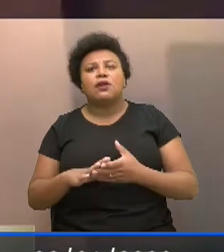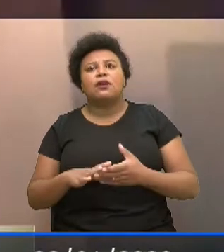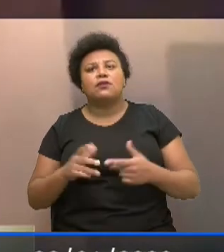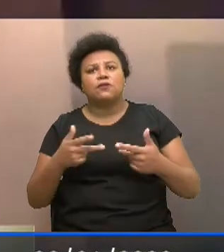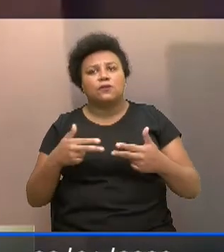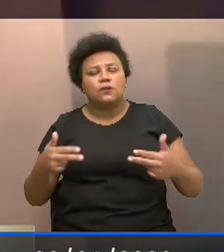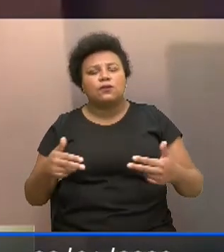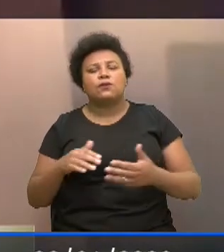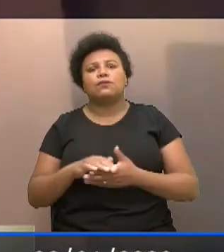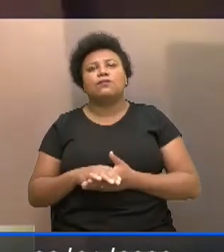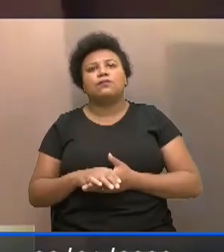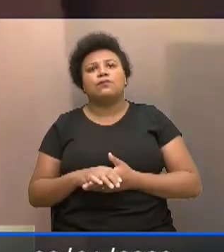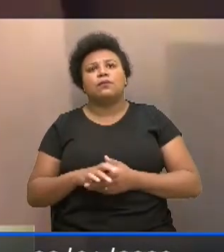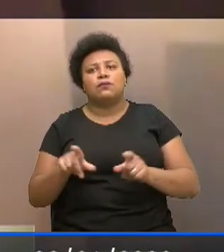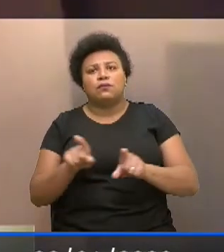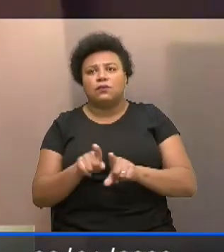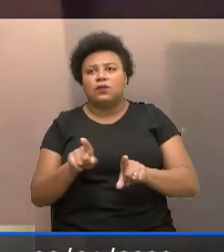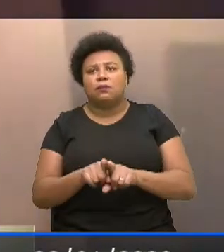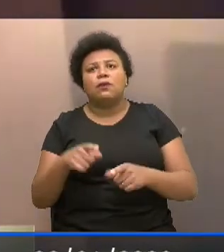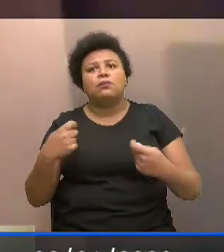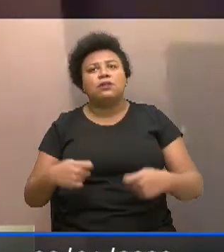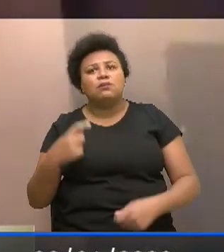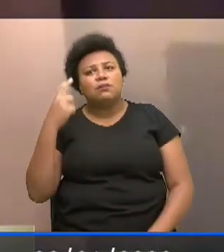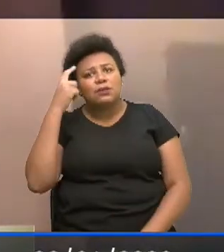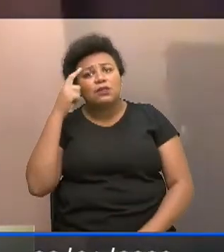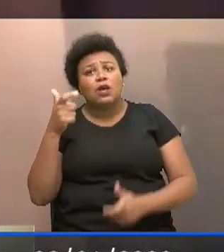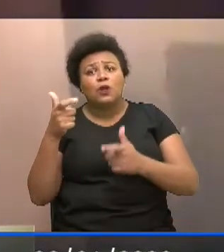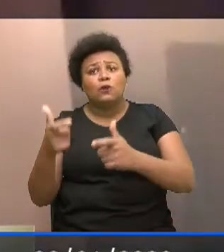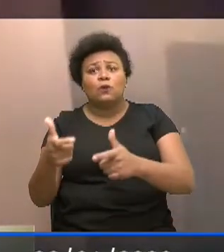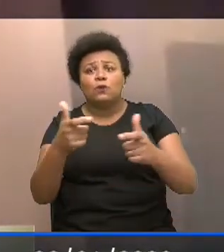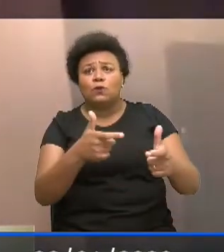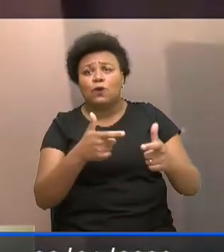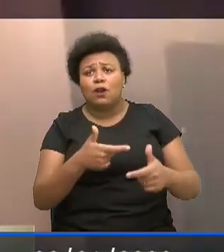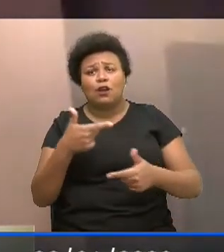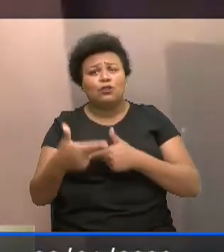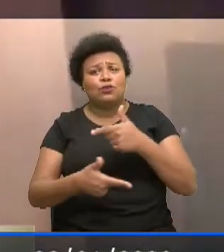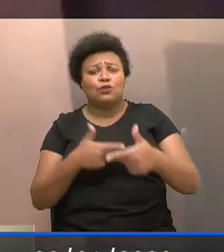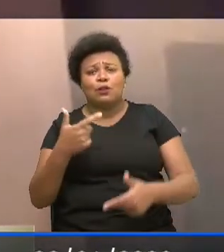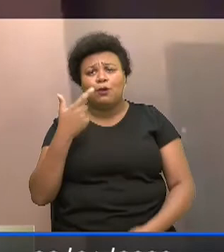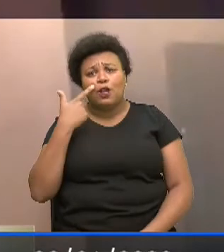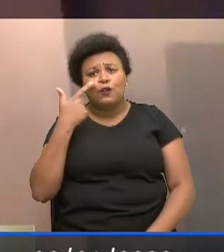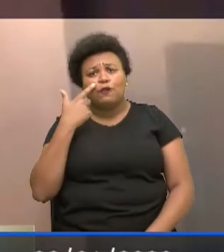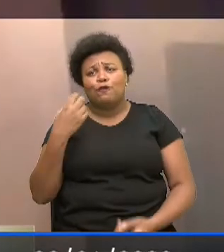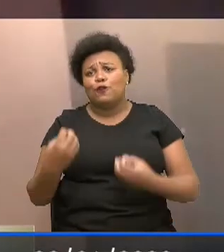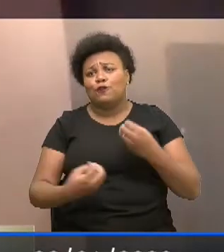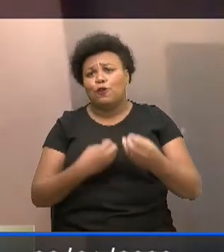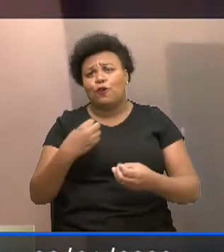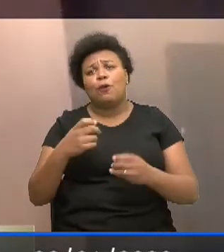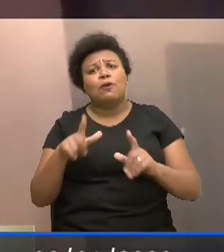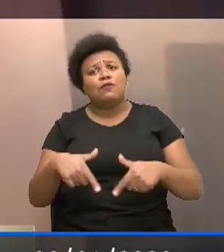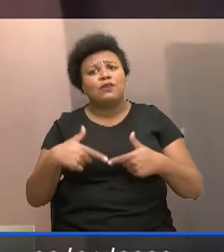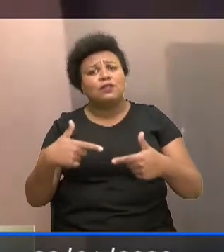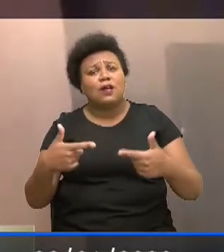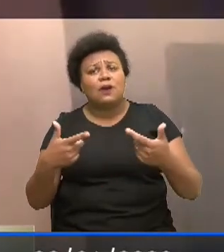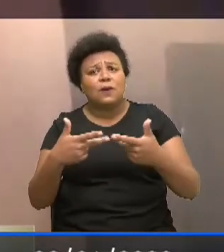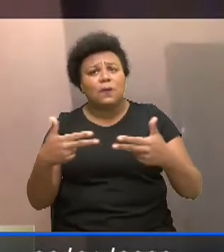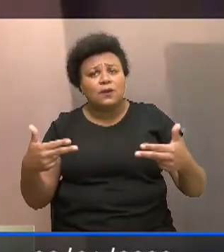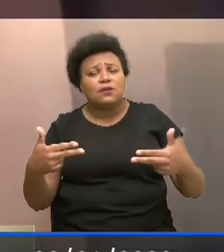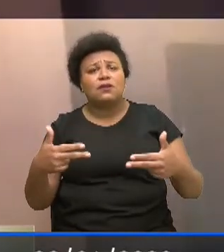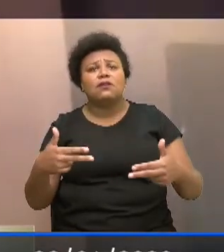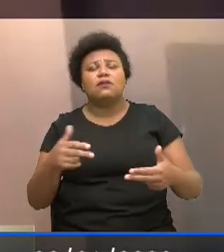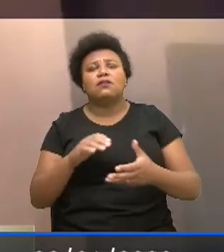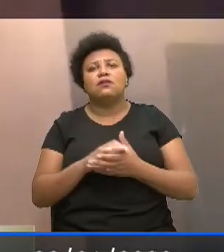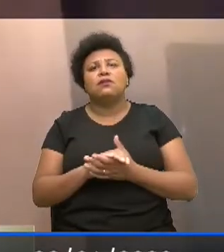situação. E também temos que pensar isso nos locais de trabalho. Eu não vejo como, né, enfrentar uma situação dessa natureza sem